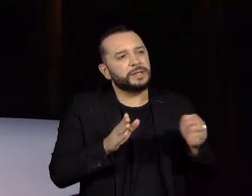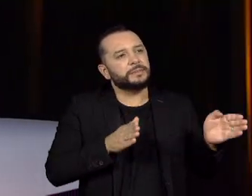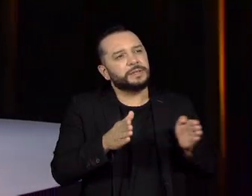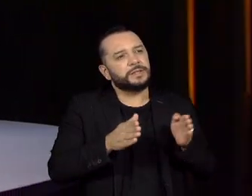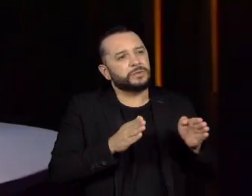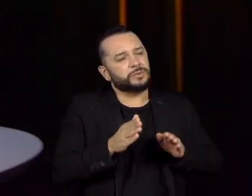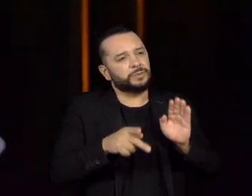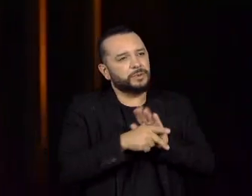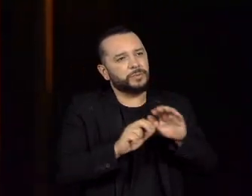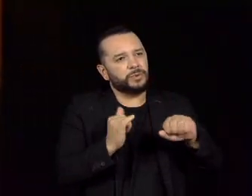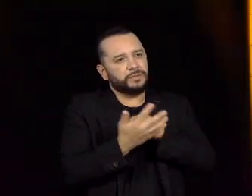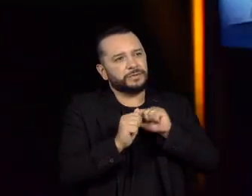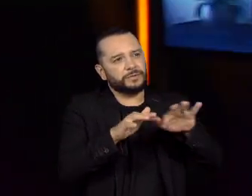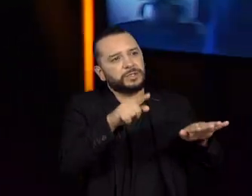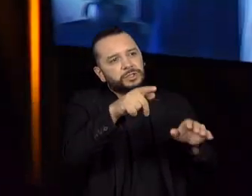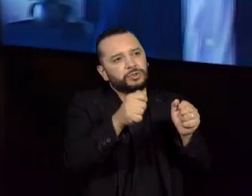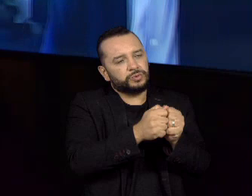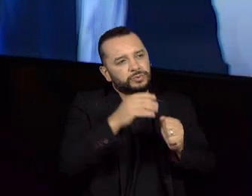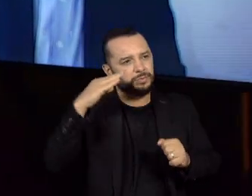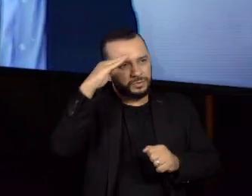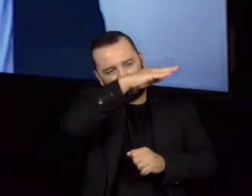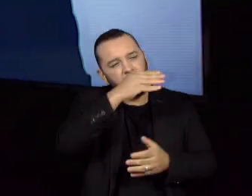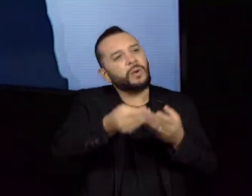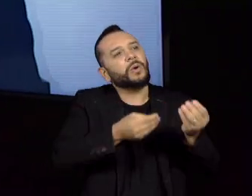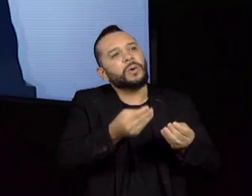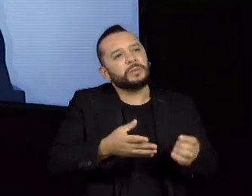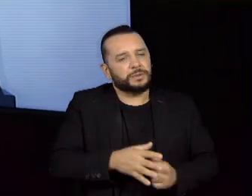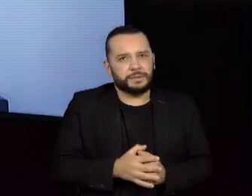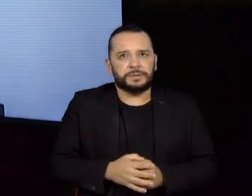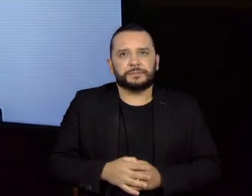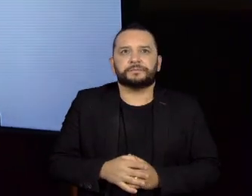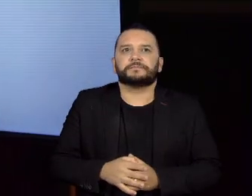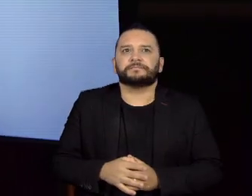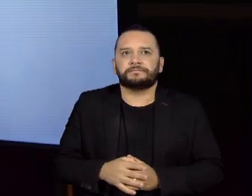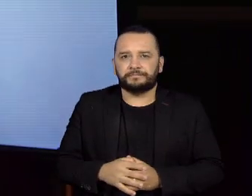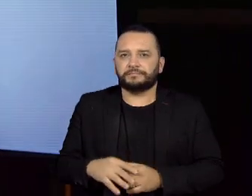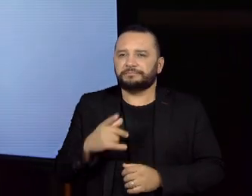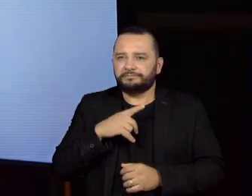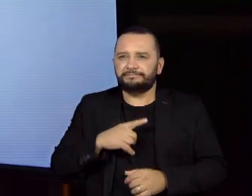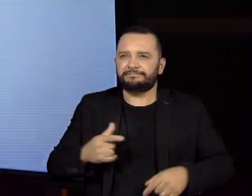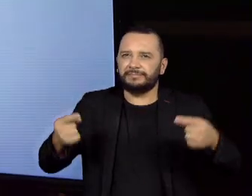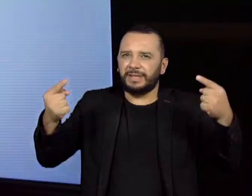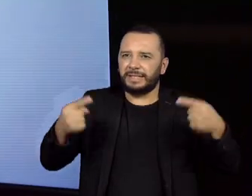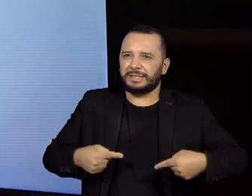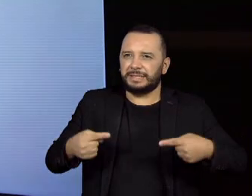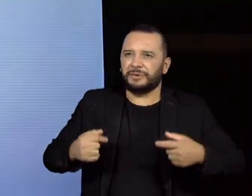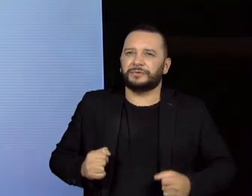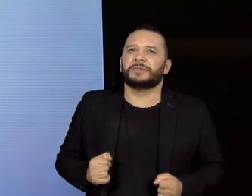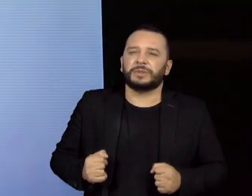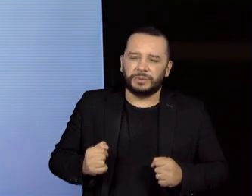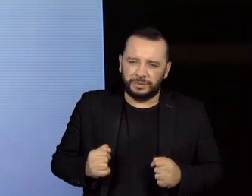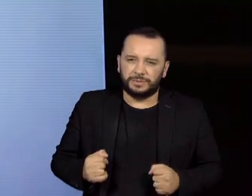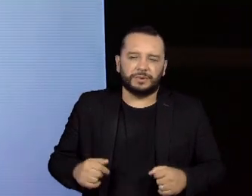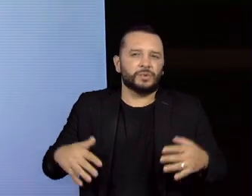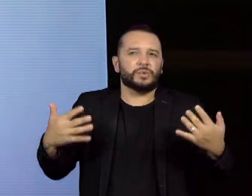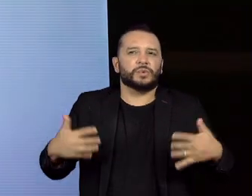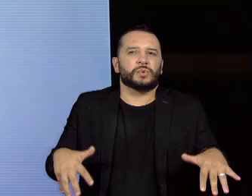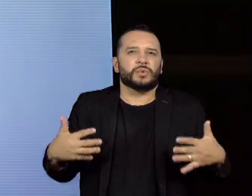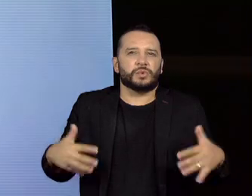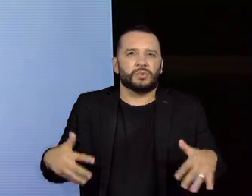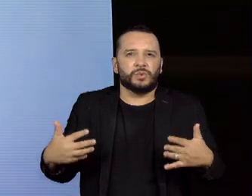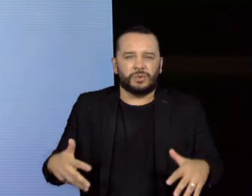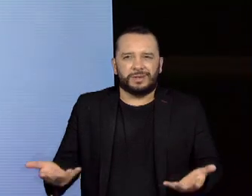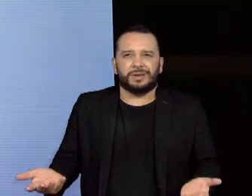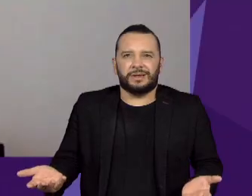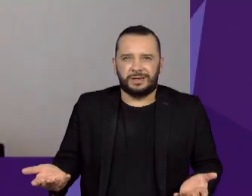que você passou com o governo Bolsonaro? Desafiador. intenso.